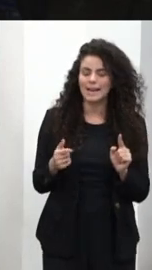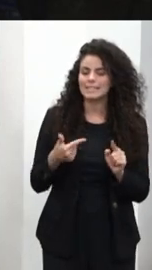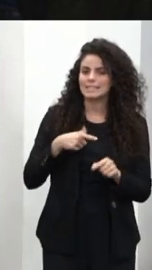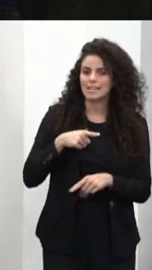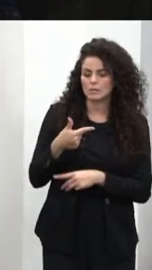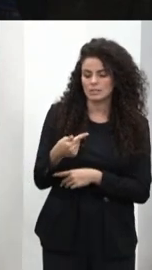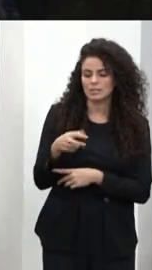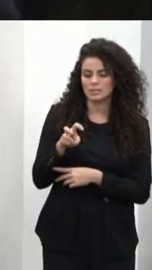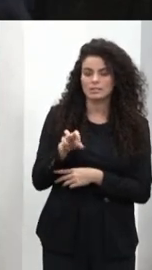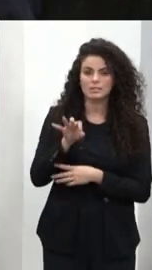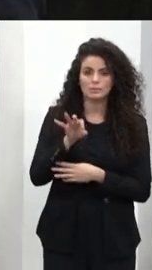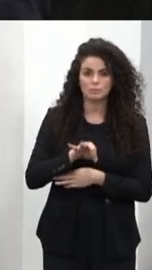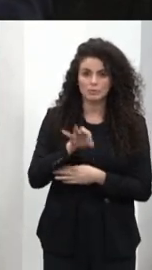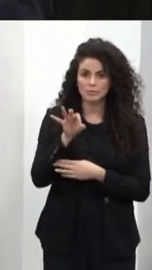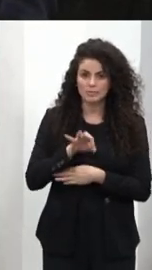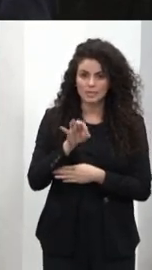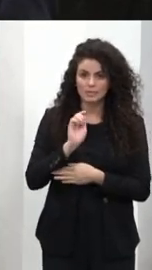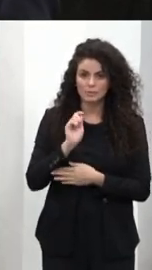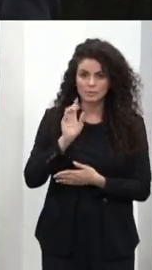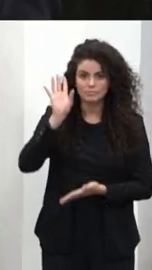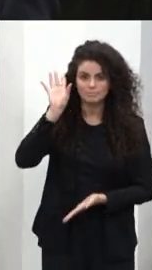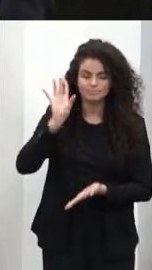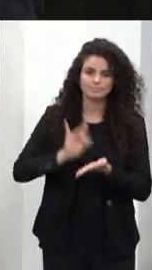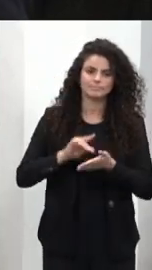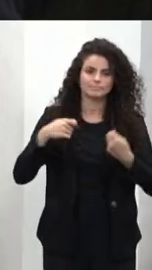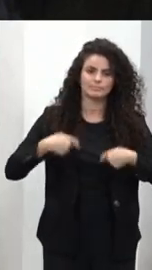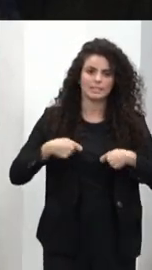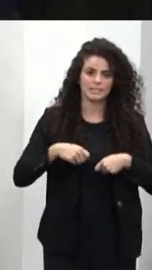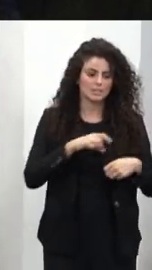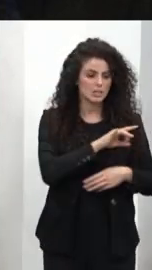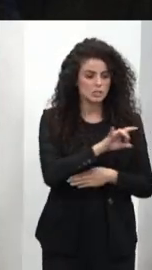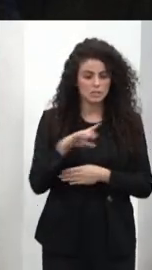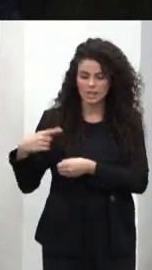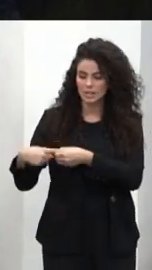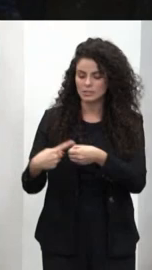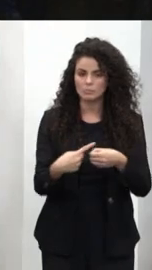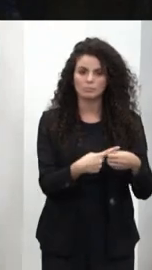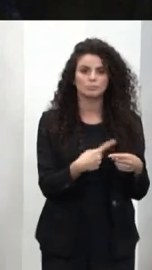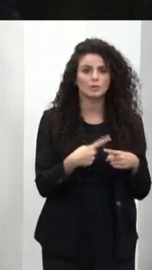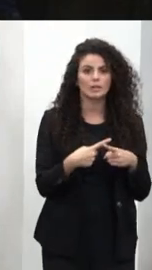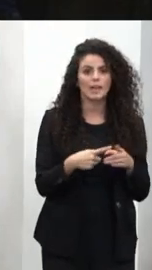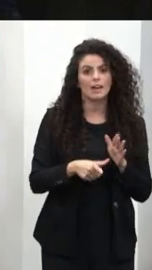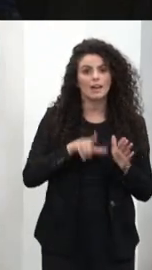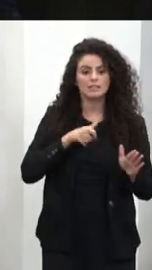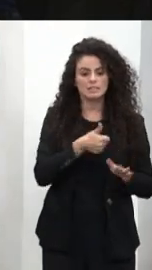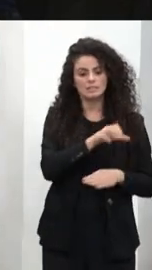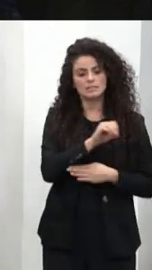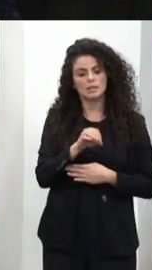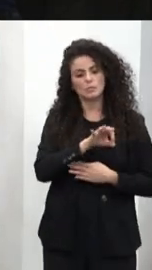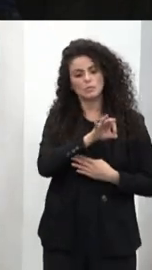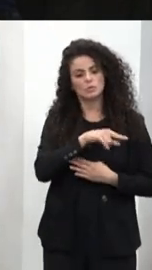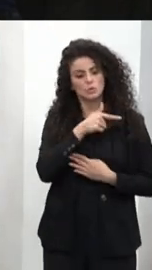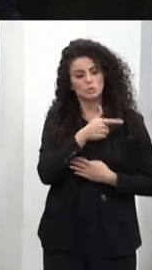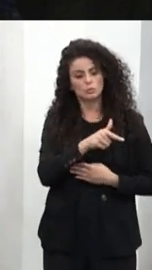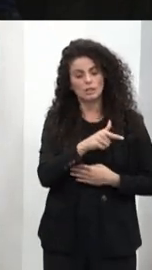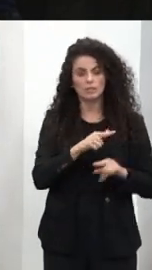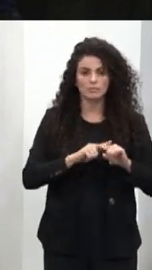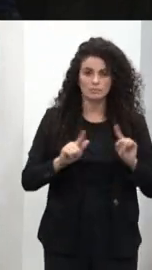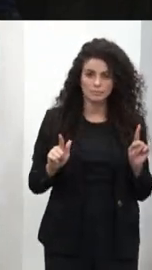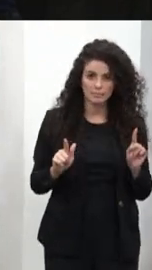de execução realizada pelos municípios da outra vez que não foi 100%. mas a gente tem